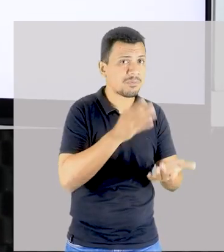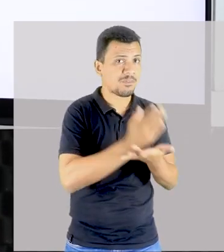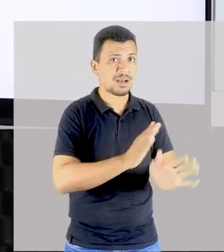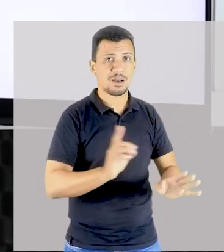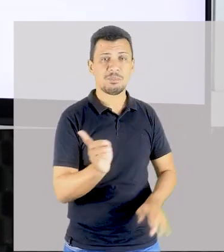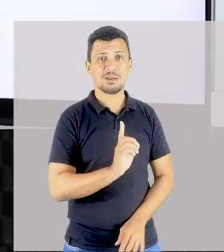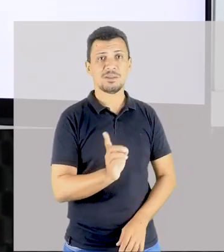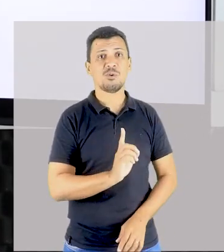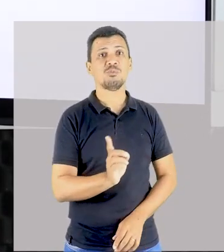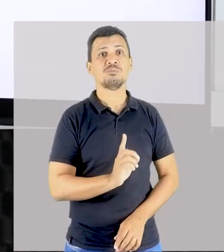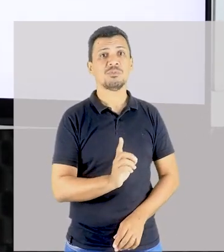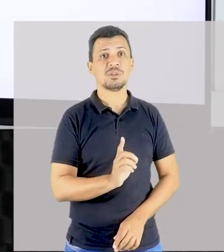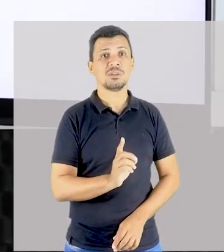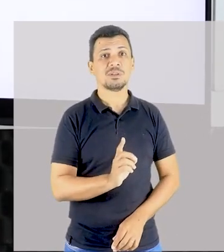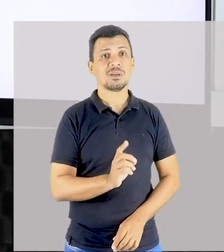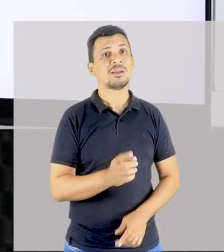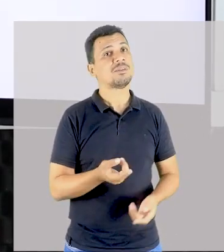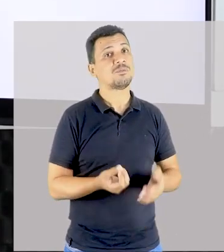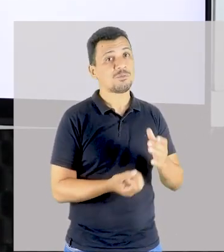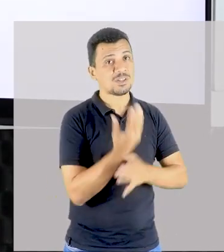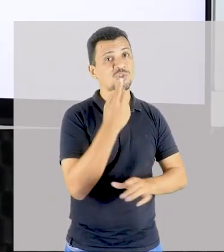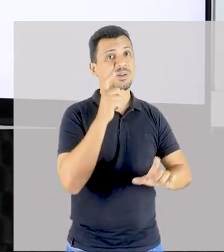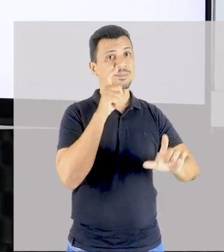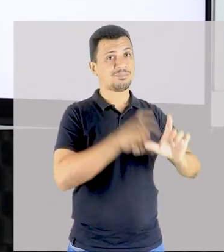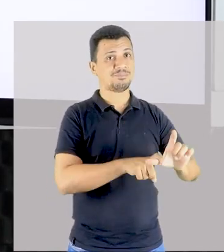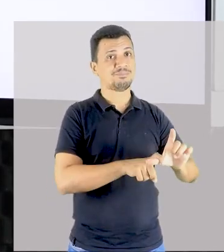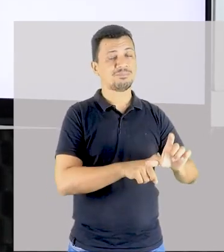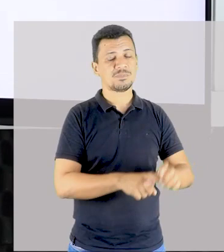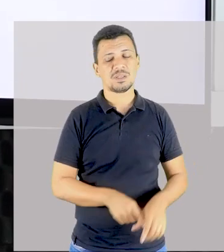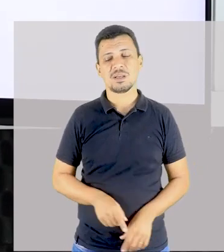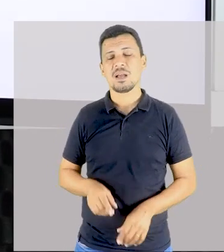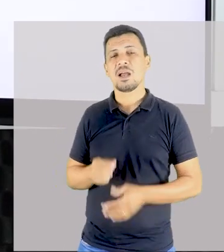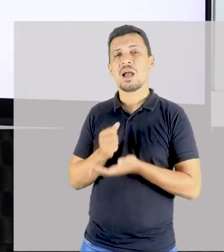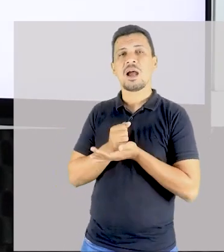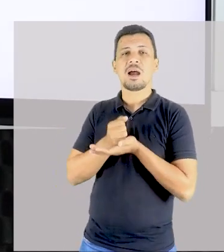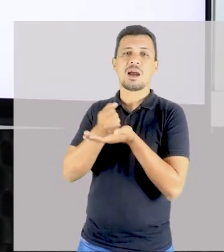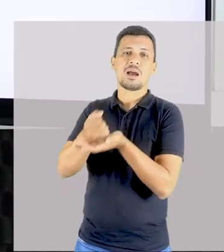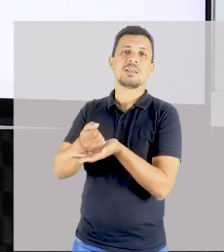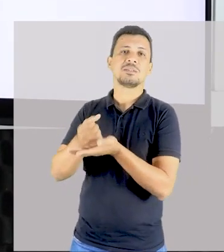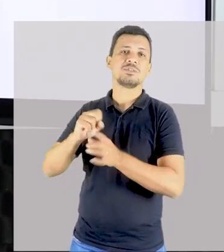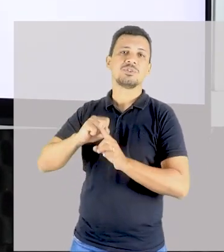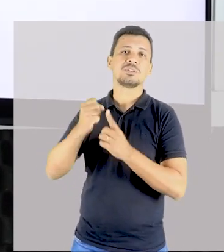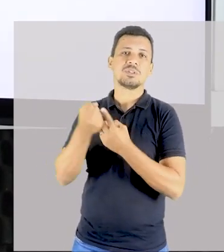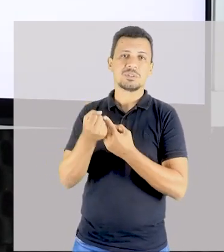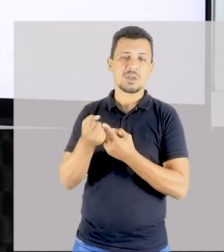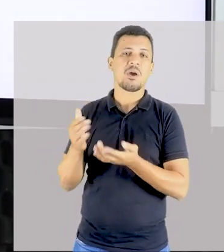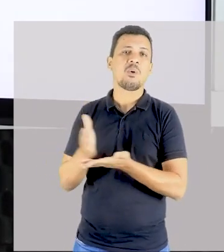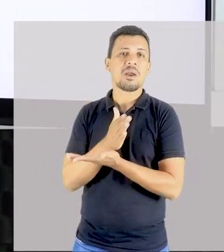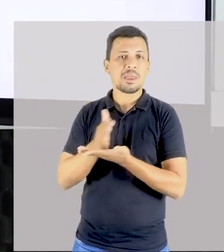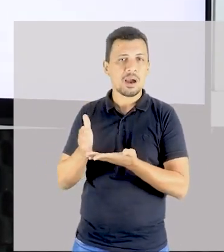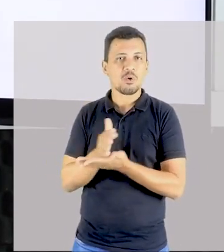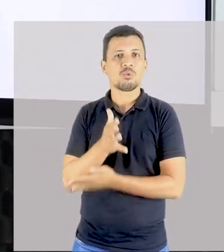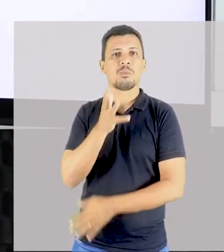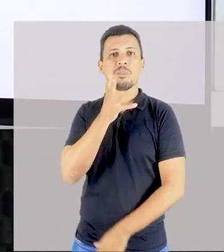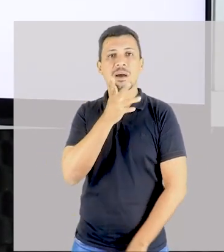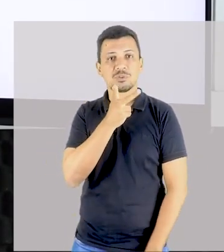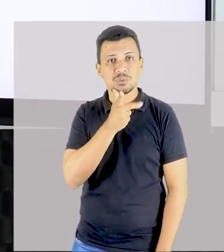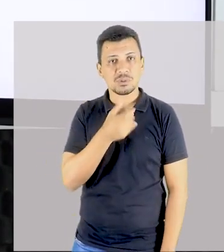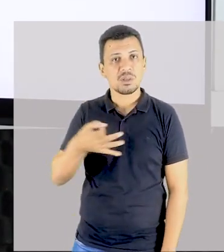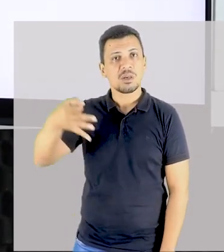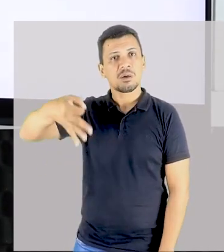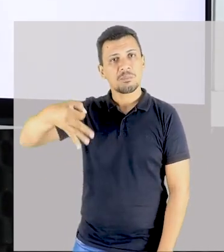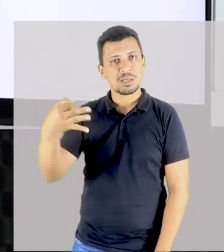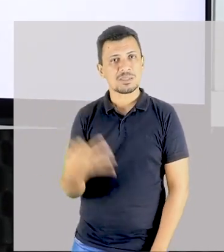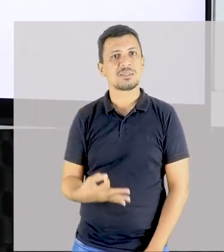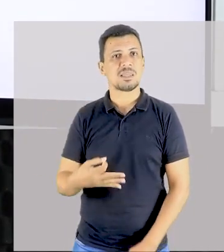prazo ela só gera dependência a assistência social é uma coisa mais duradoura mais correta de